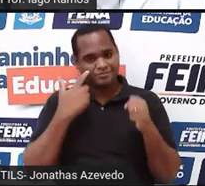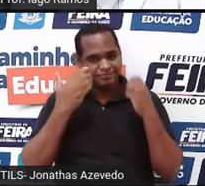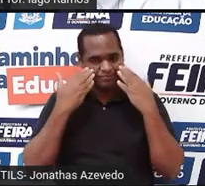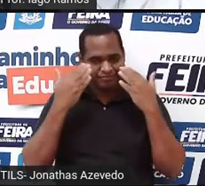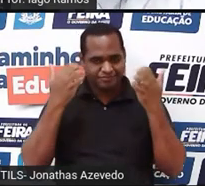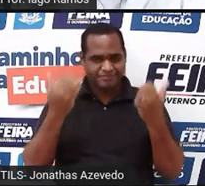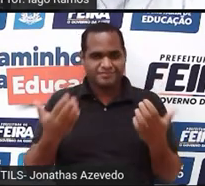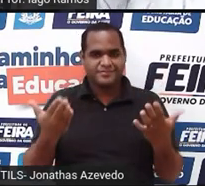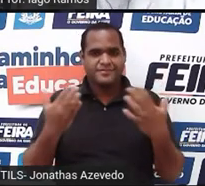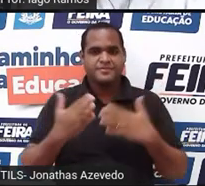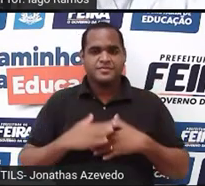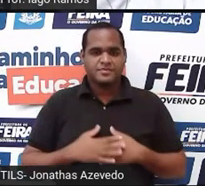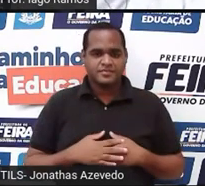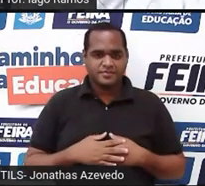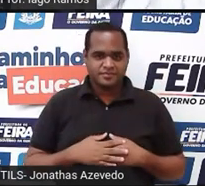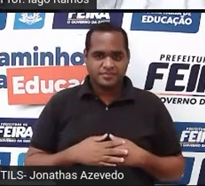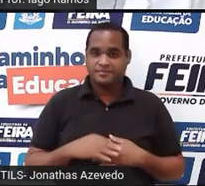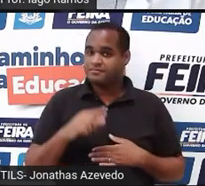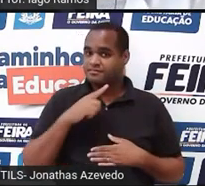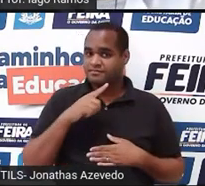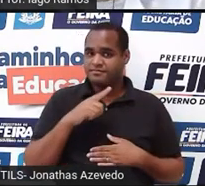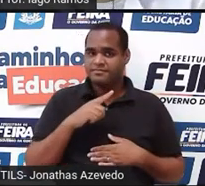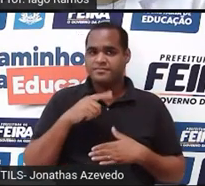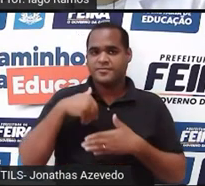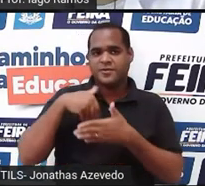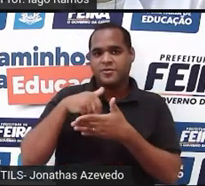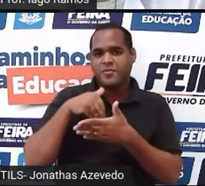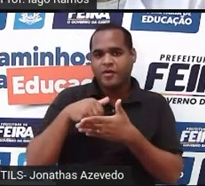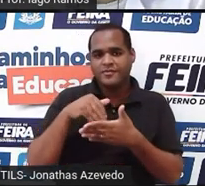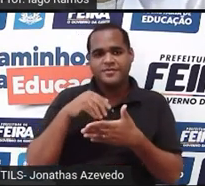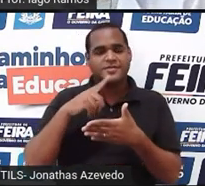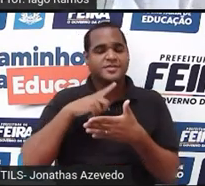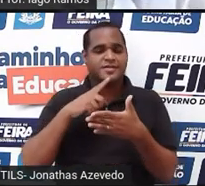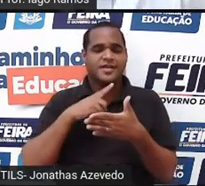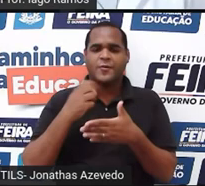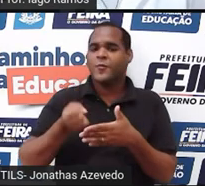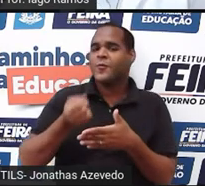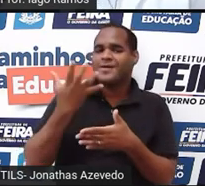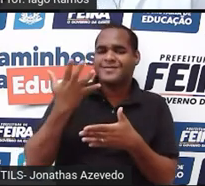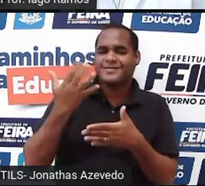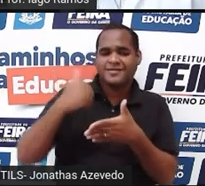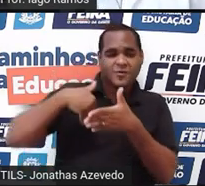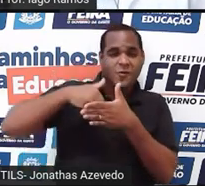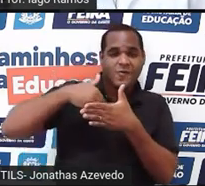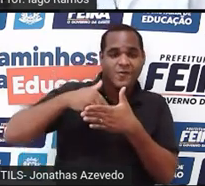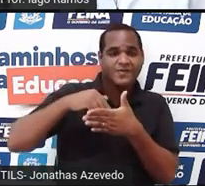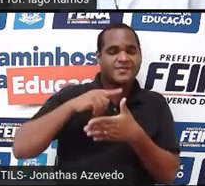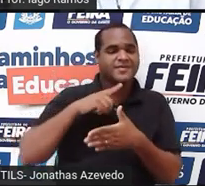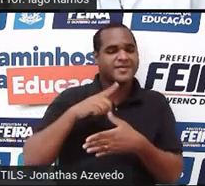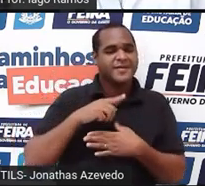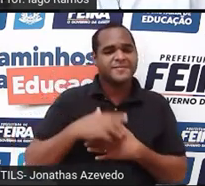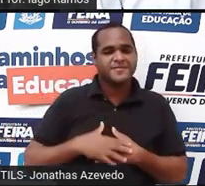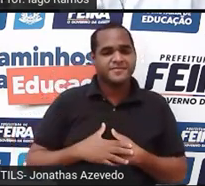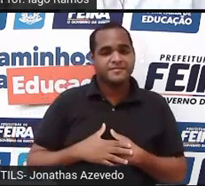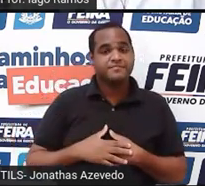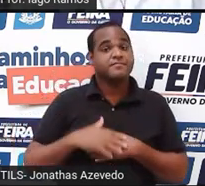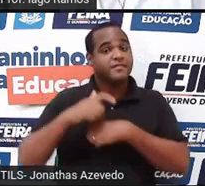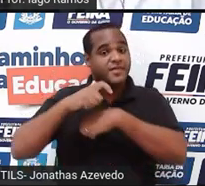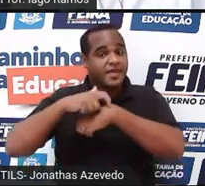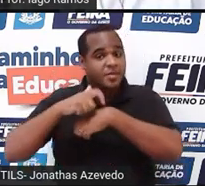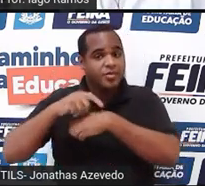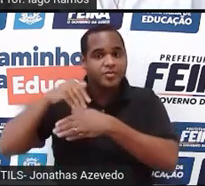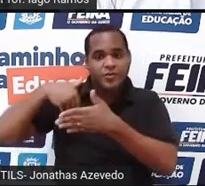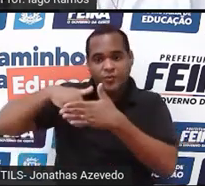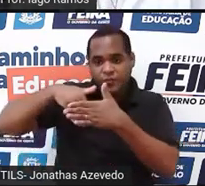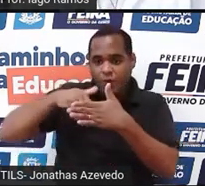né é o tempo da partida de futebol EA quantidade de gols né o tempo é uma medida Gol